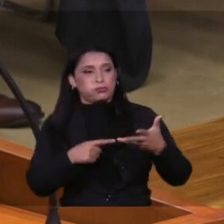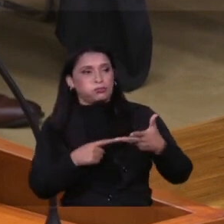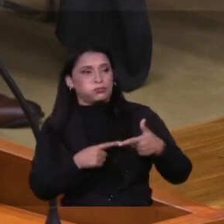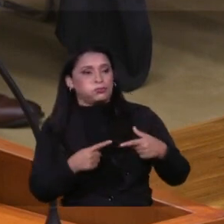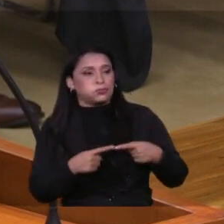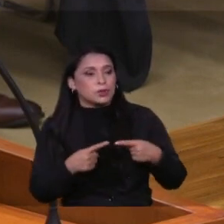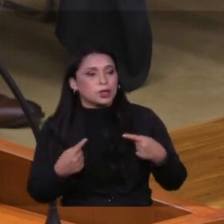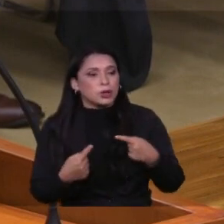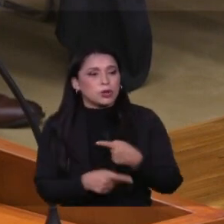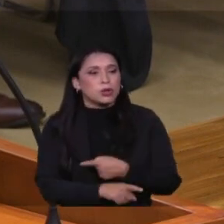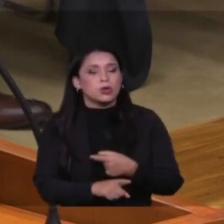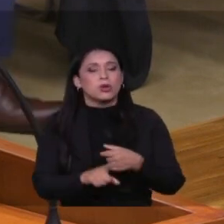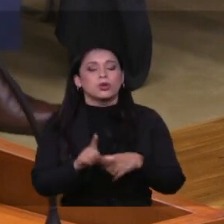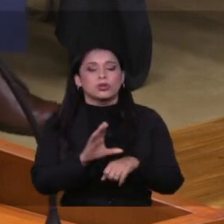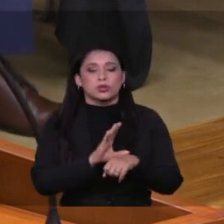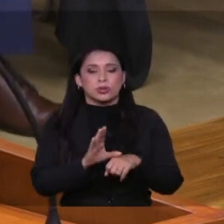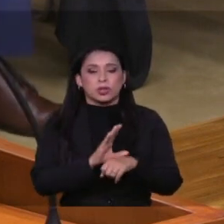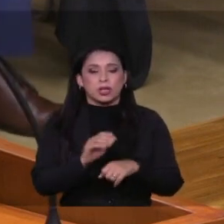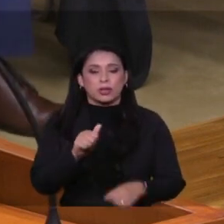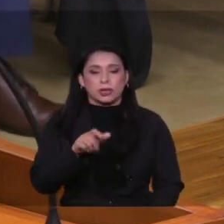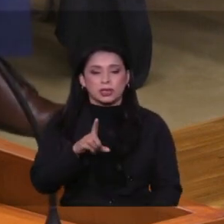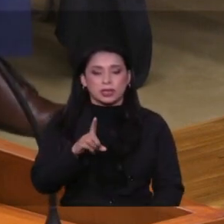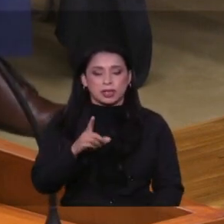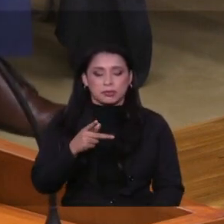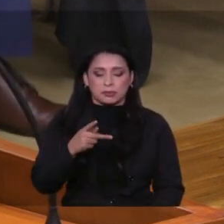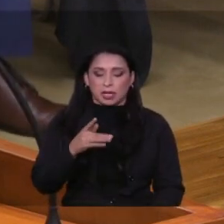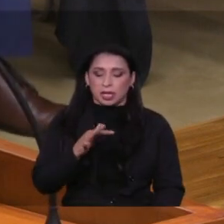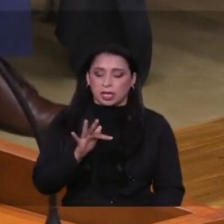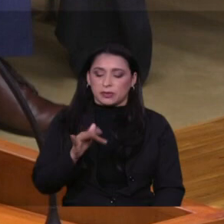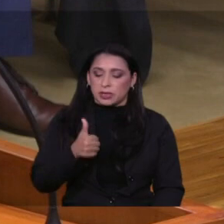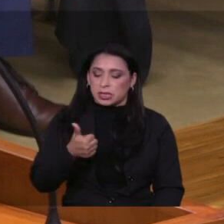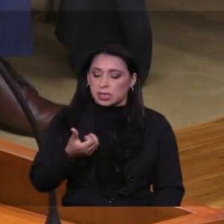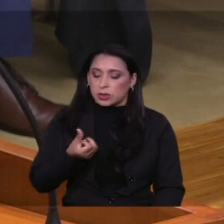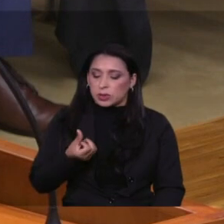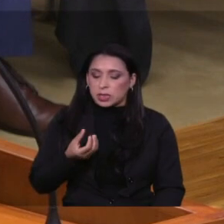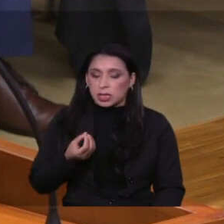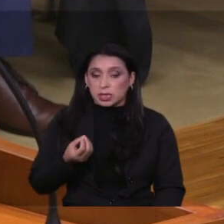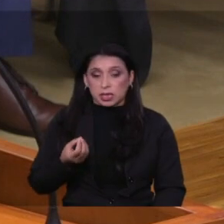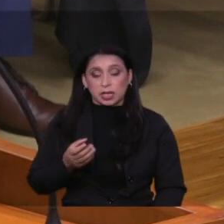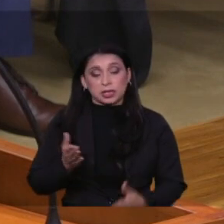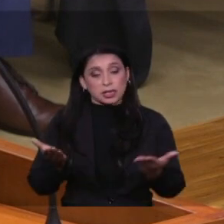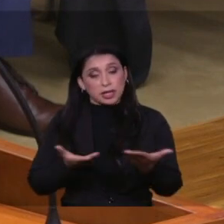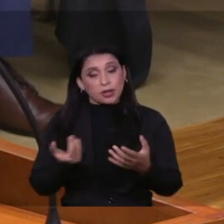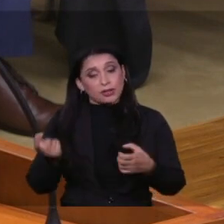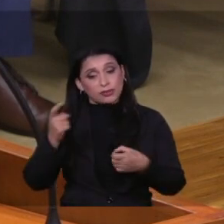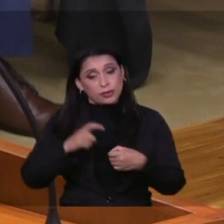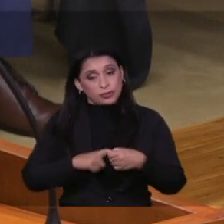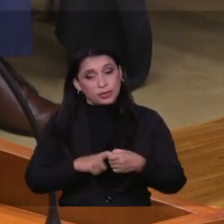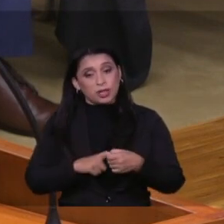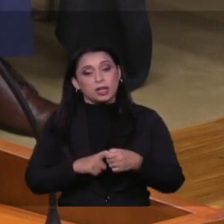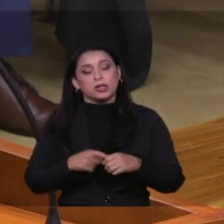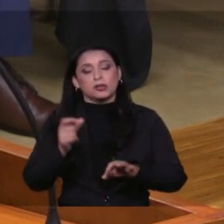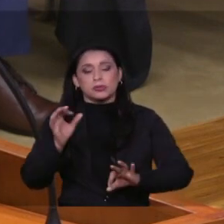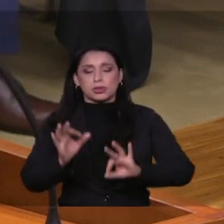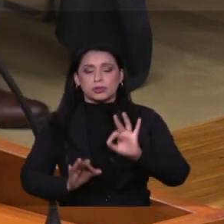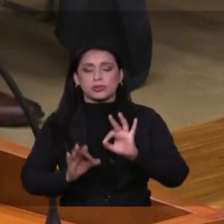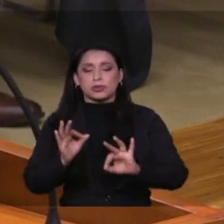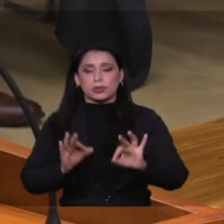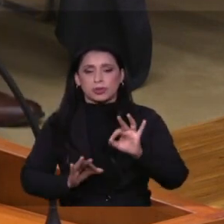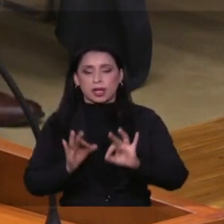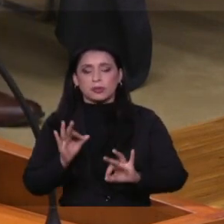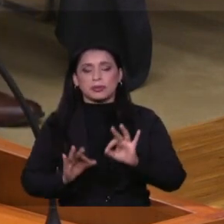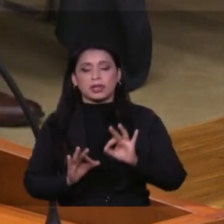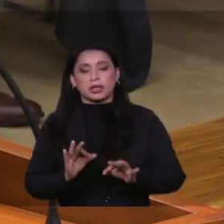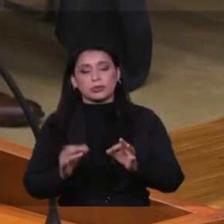inconstitucionais no contexto da DPF 760, e nós retornamos para apreciar aqui,